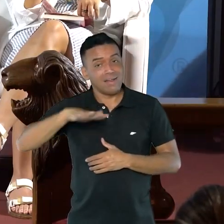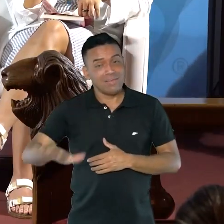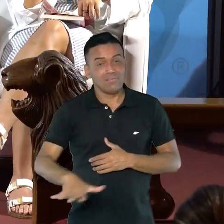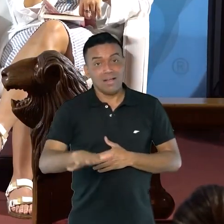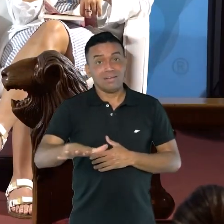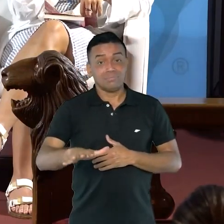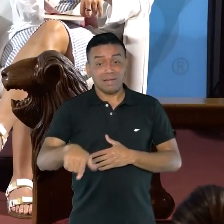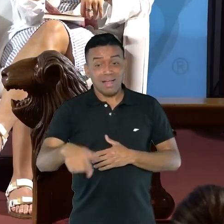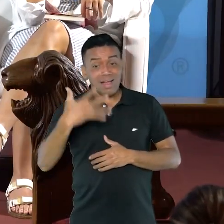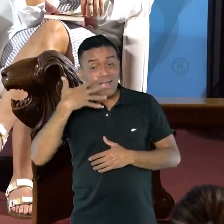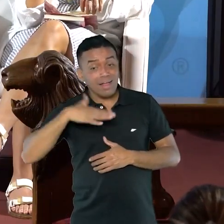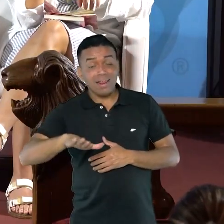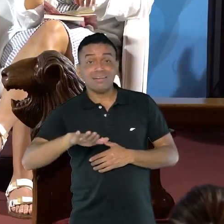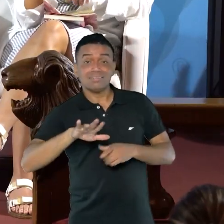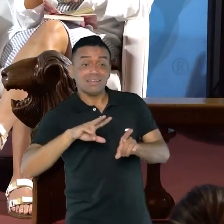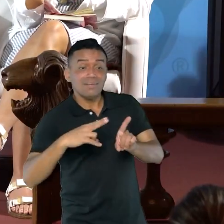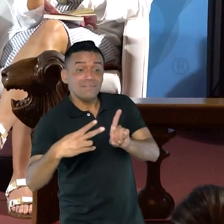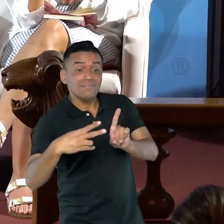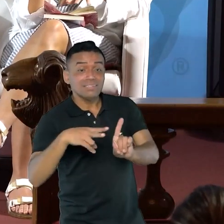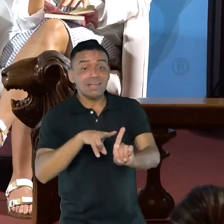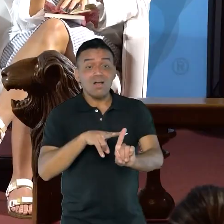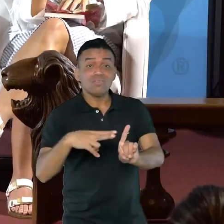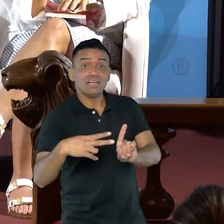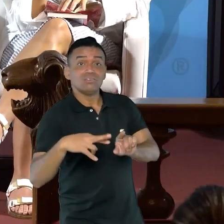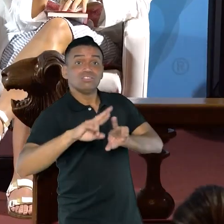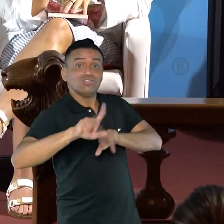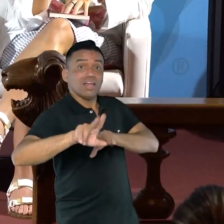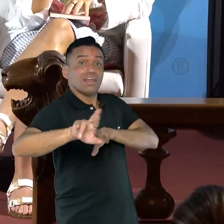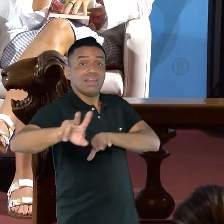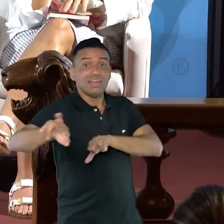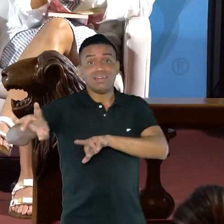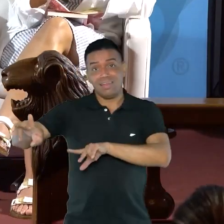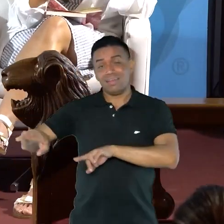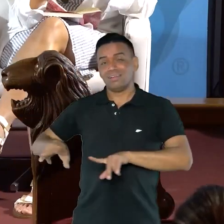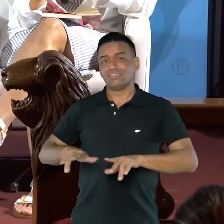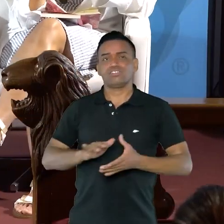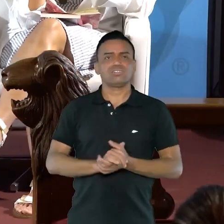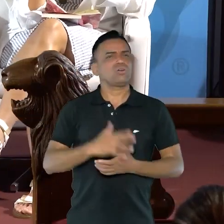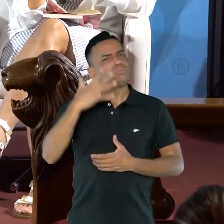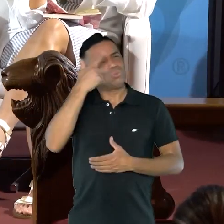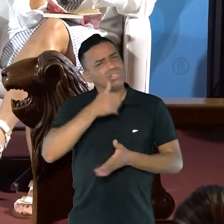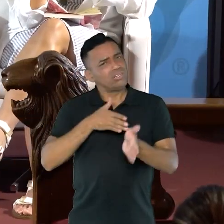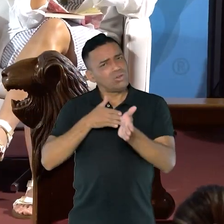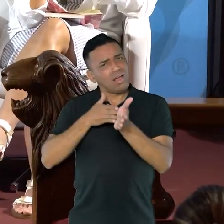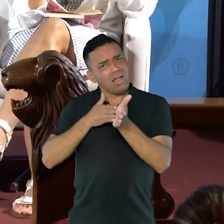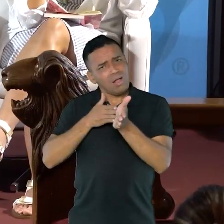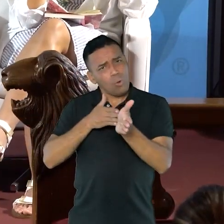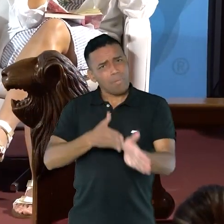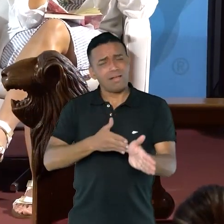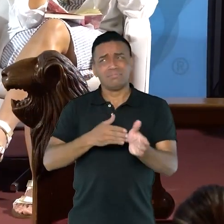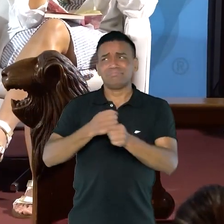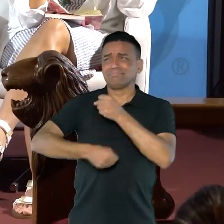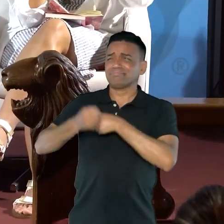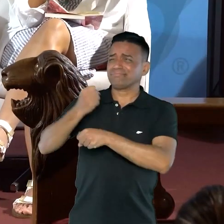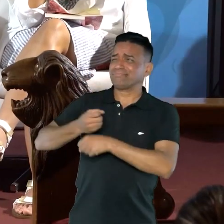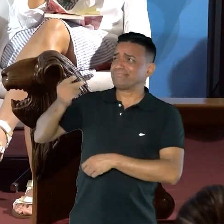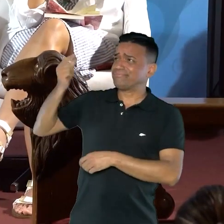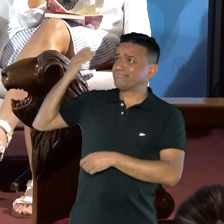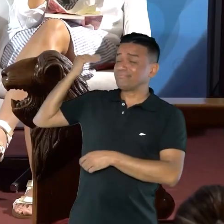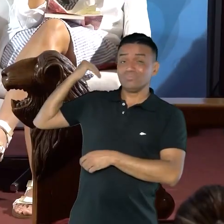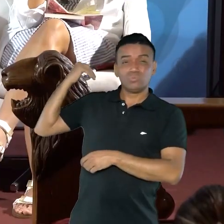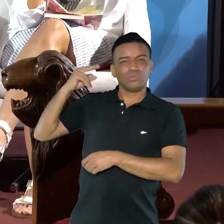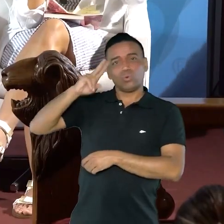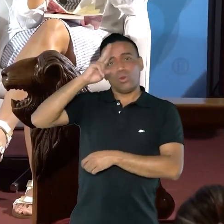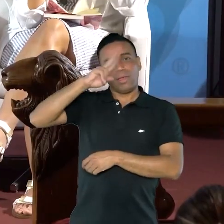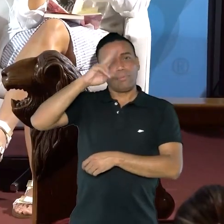perspectivas, assim. Então, algo que tem sido muito bonito acompanhar, que anos atrás, até lembro aqui de uma experiência